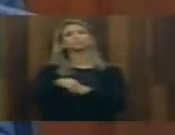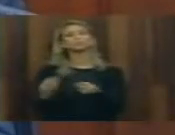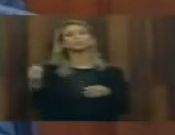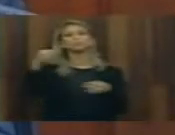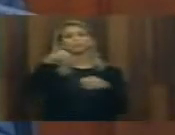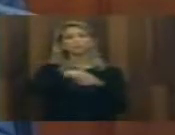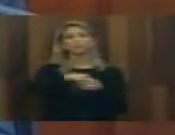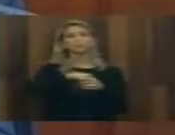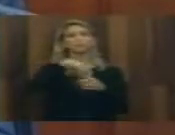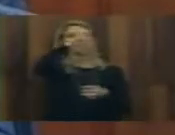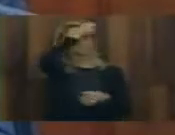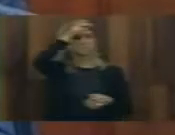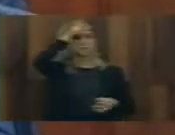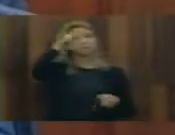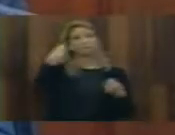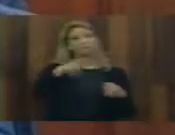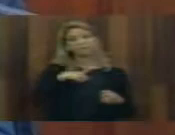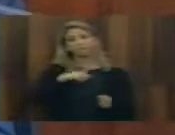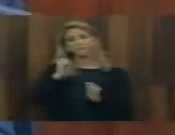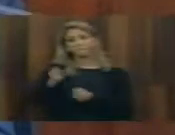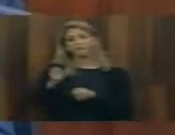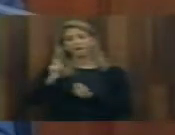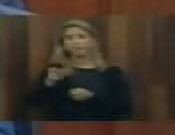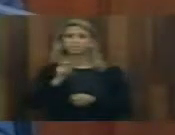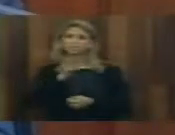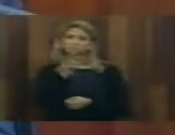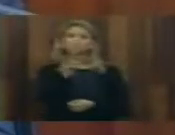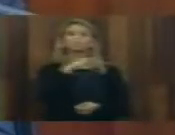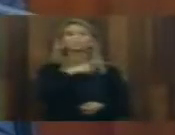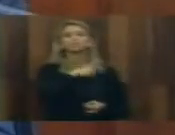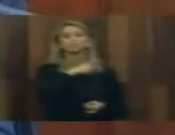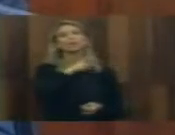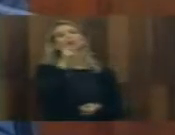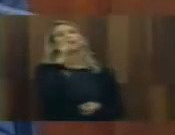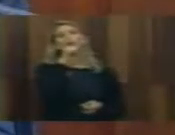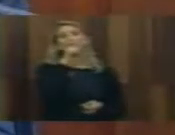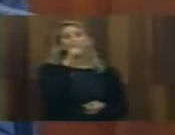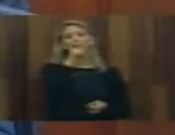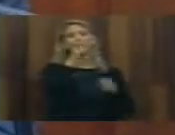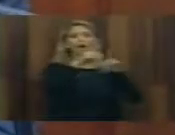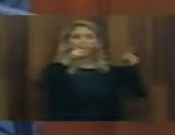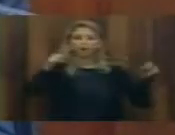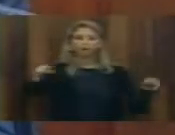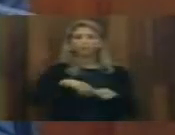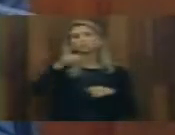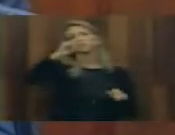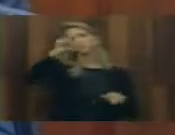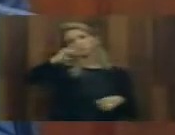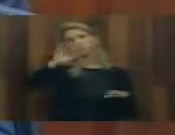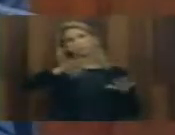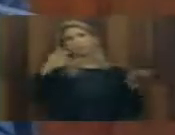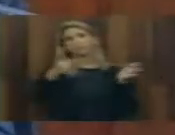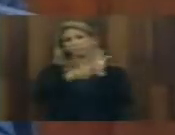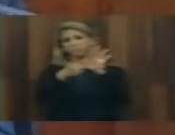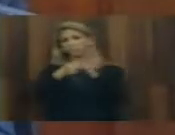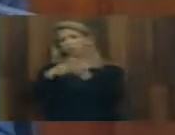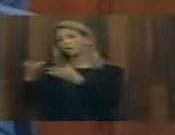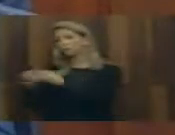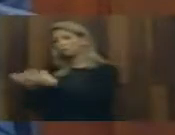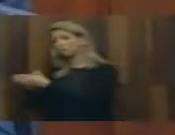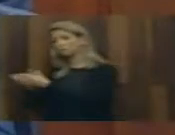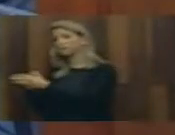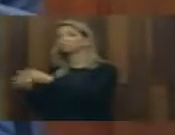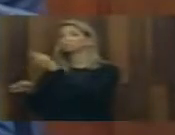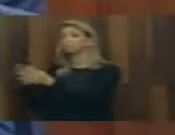pesca artesanal praticada em toda a extensão da laguna de Araruama e áreas afins. O projeto será encaminhado para a Comissão de